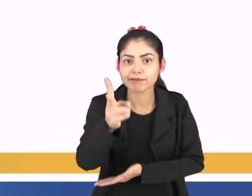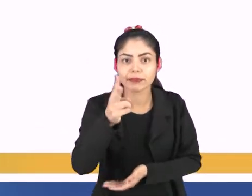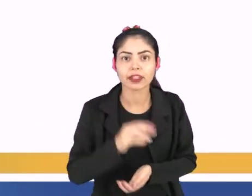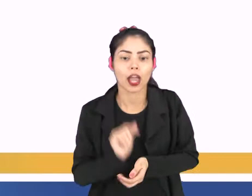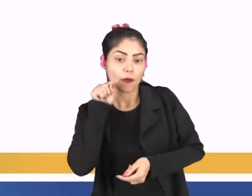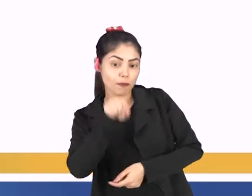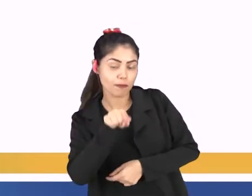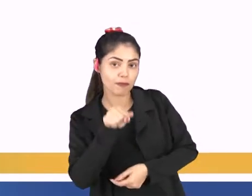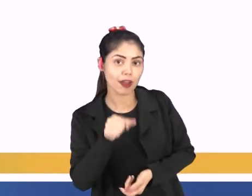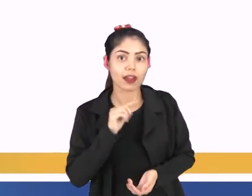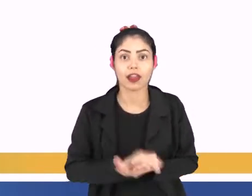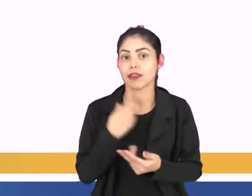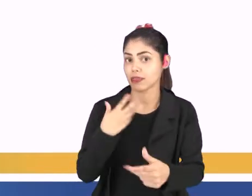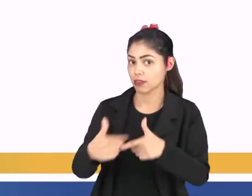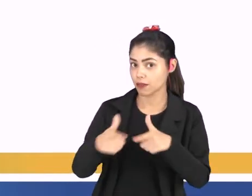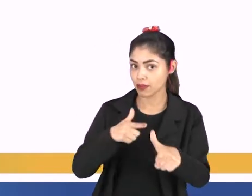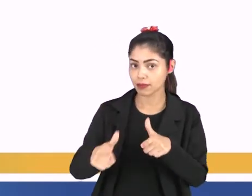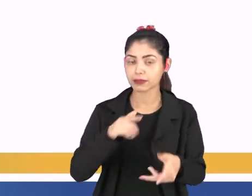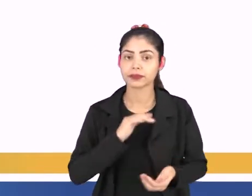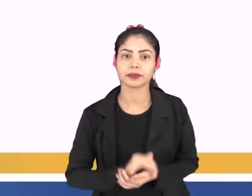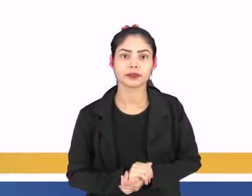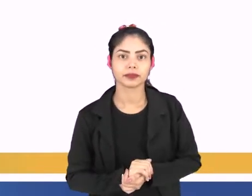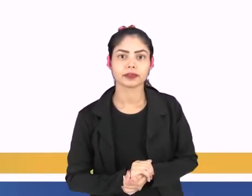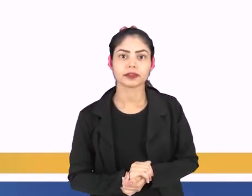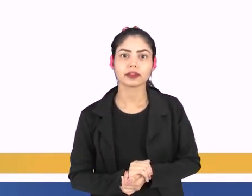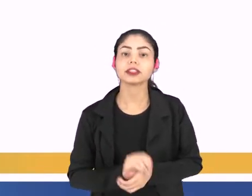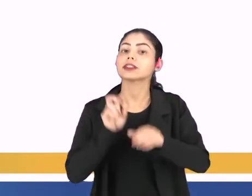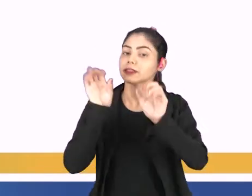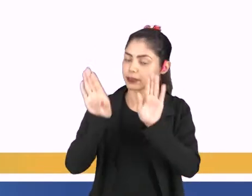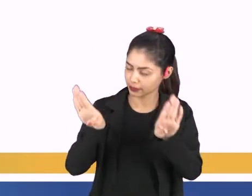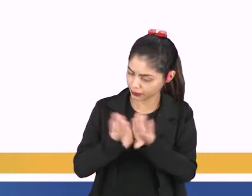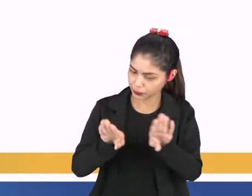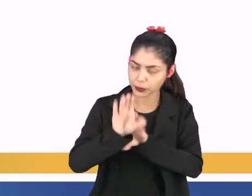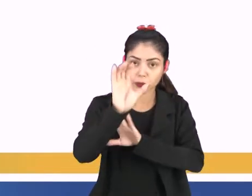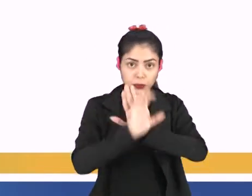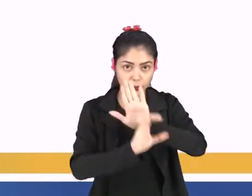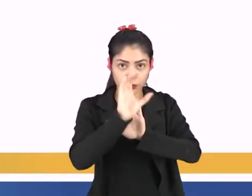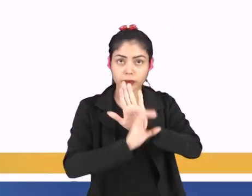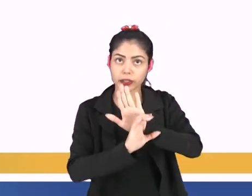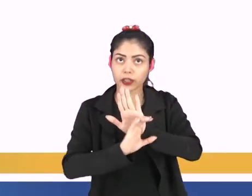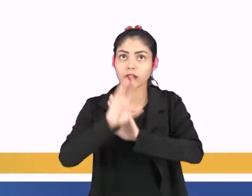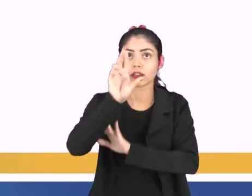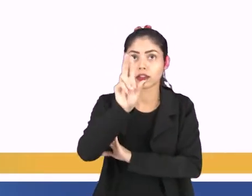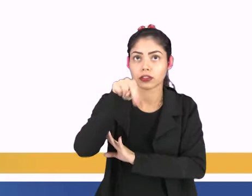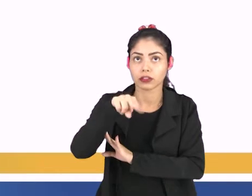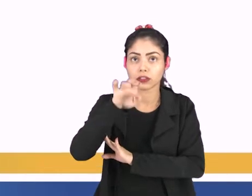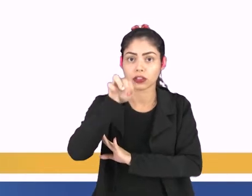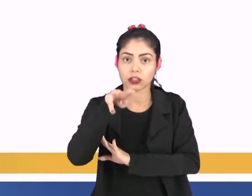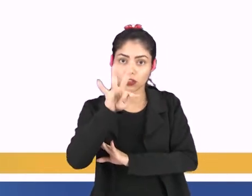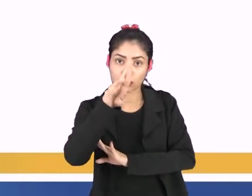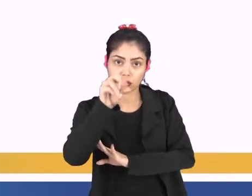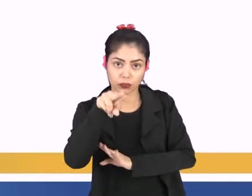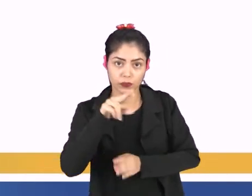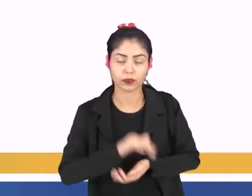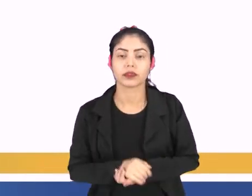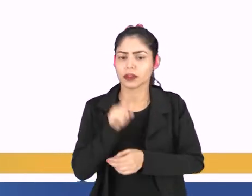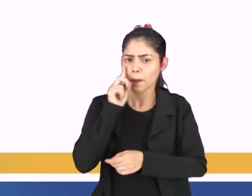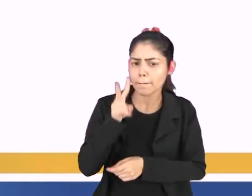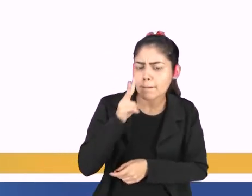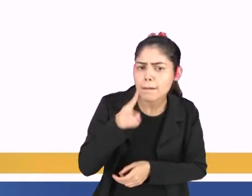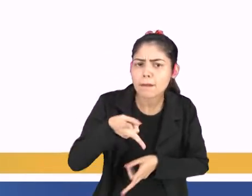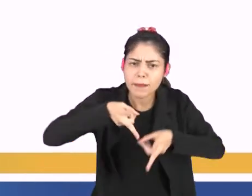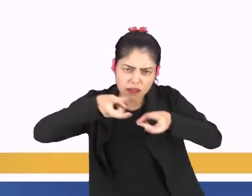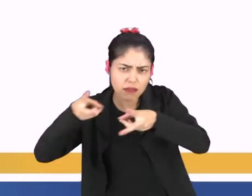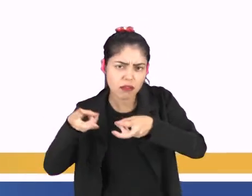eles que a gente vai trabalhar e conceituar o binômio de Newton. Então, vejam que aí,